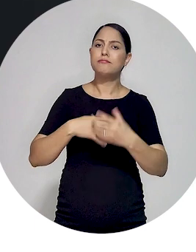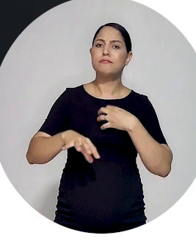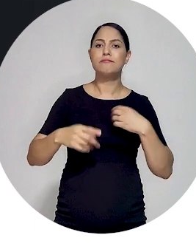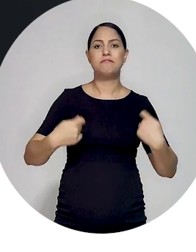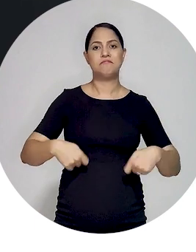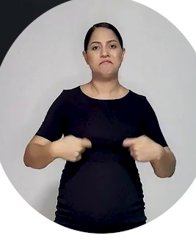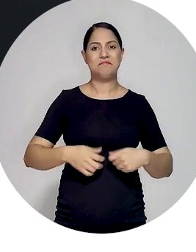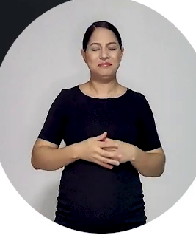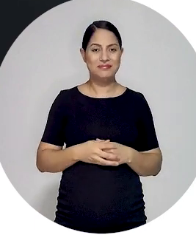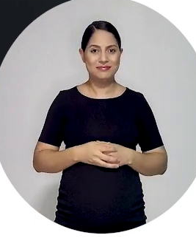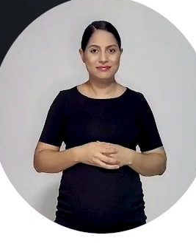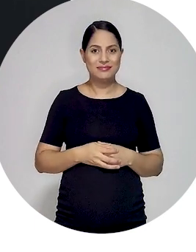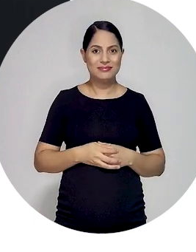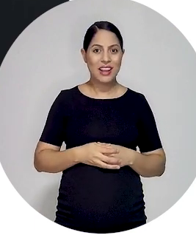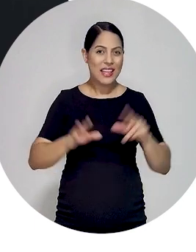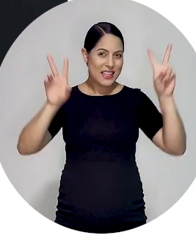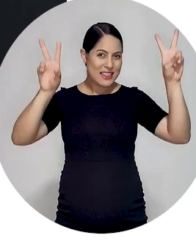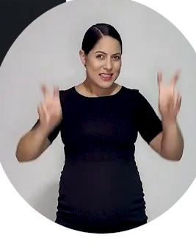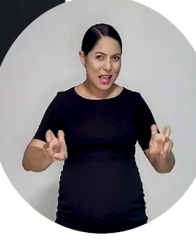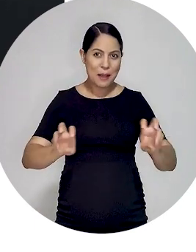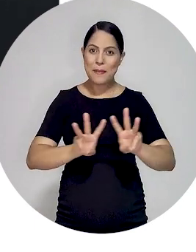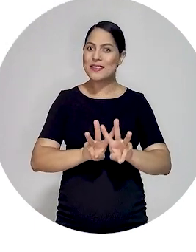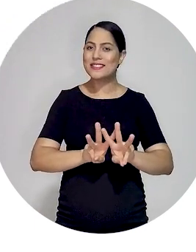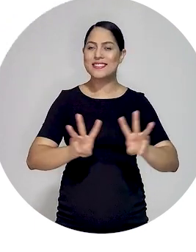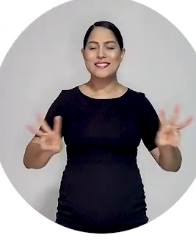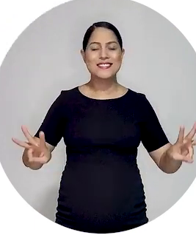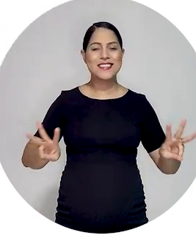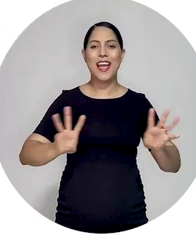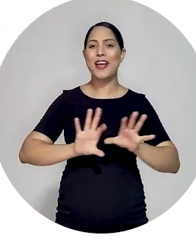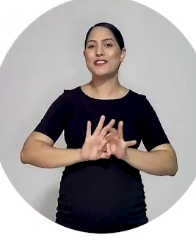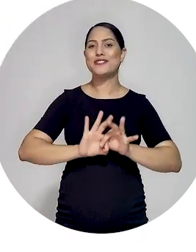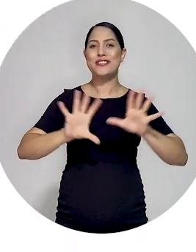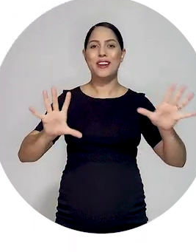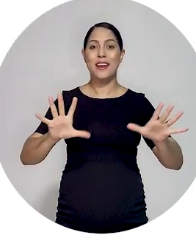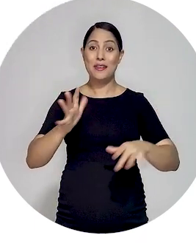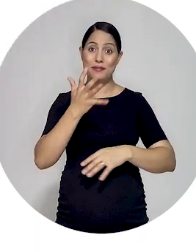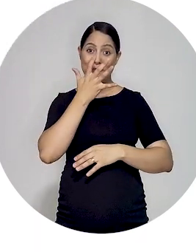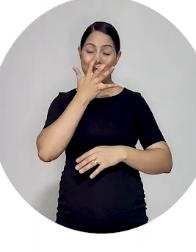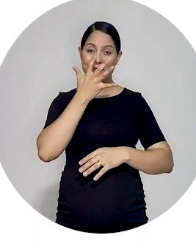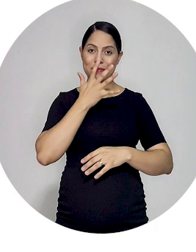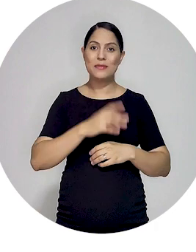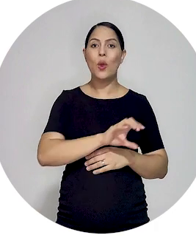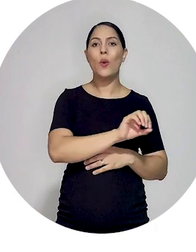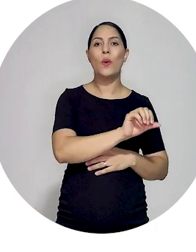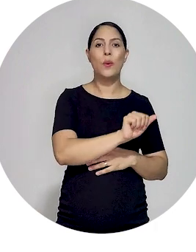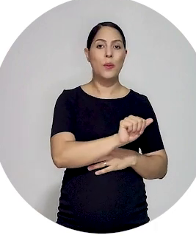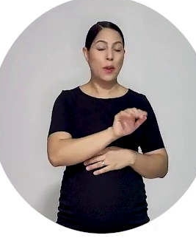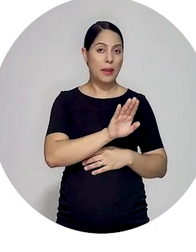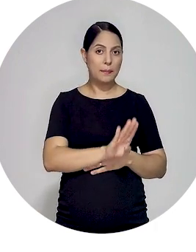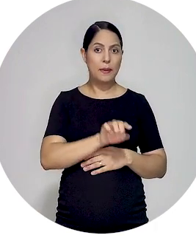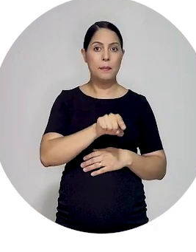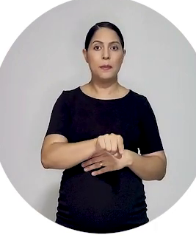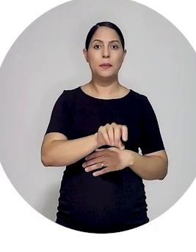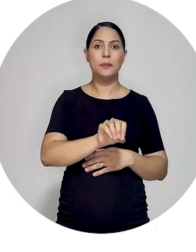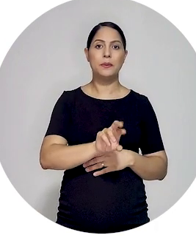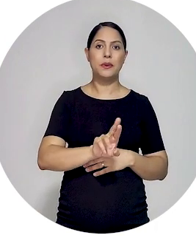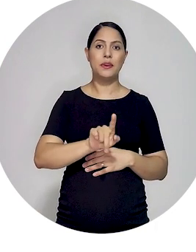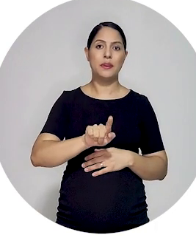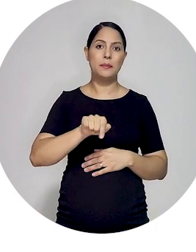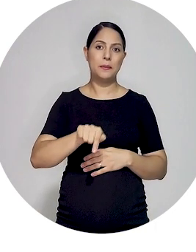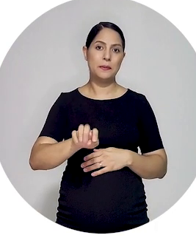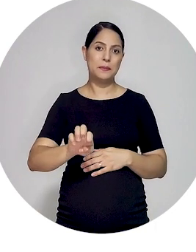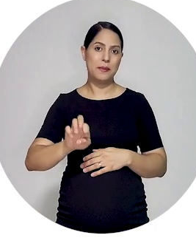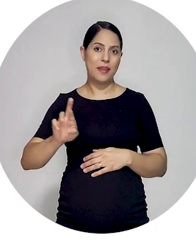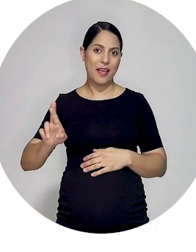ter sensibilidade com essas demandas. Fecha aspas. Não deixe de conferir esse e outros assuntos no site da Ordem dos Advogados do